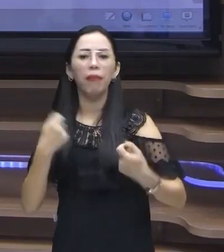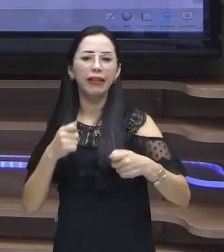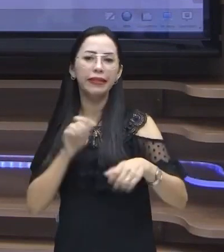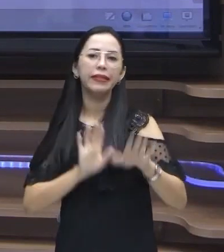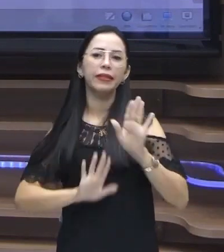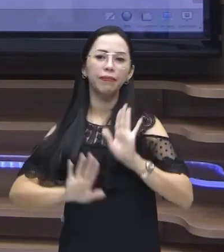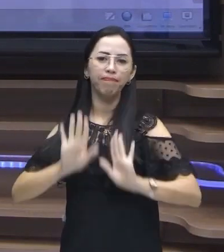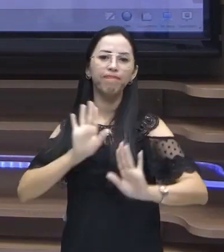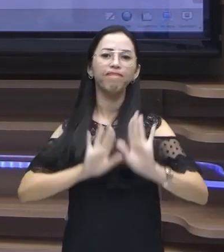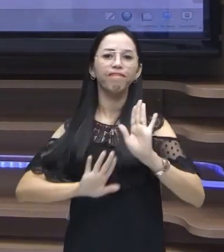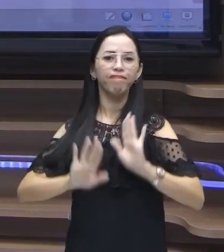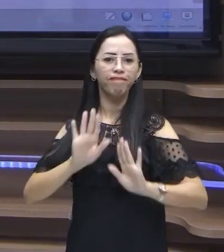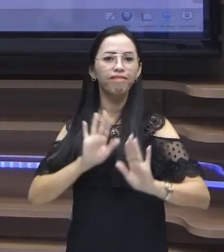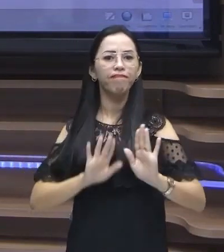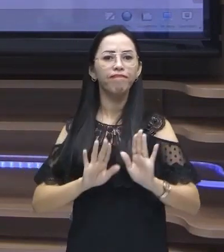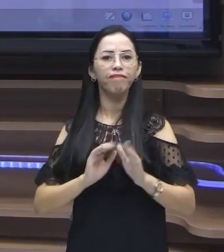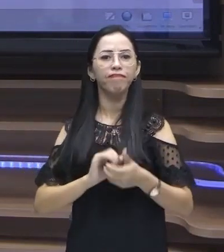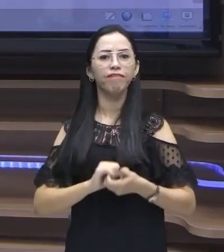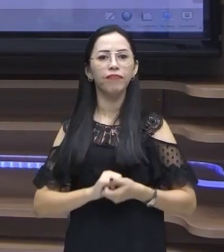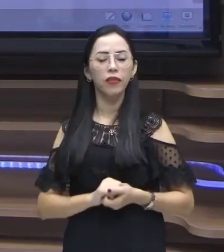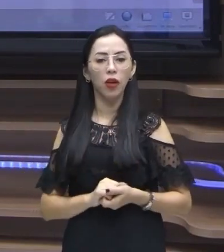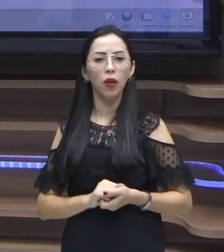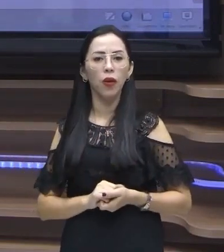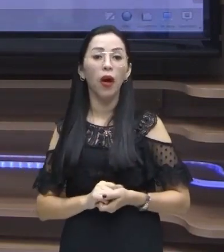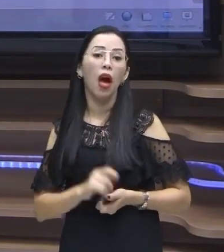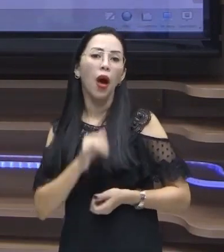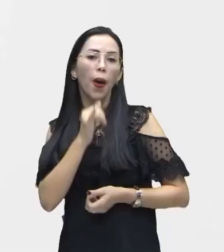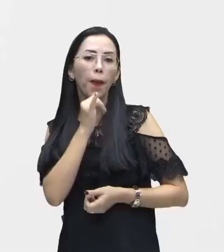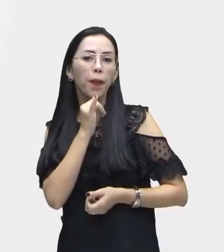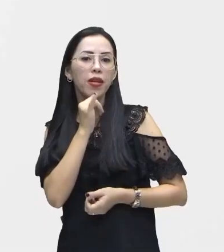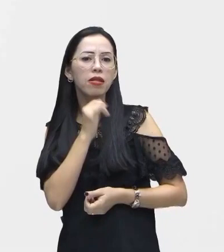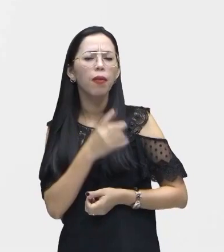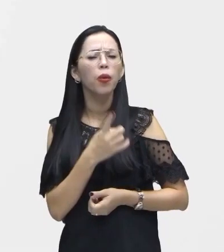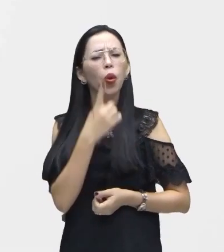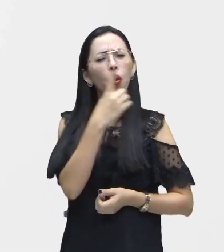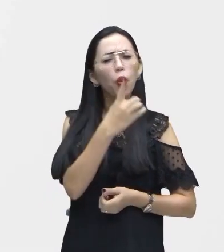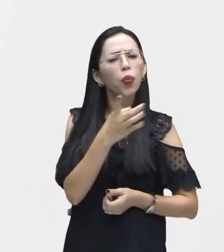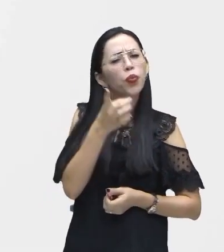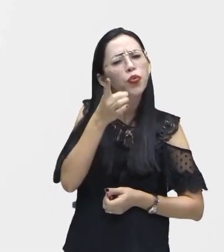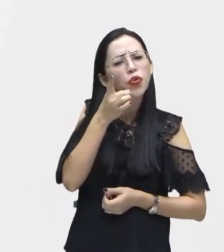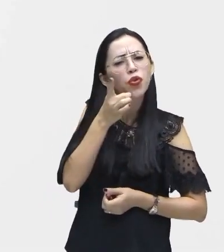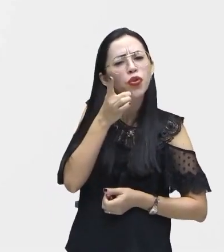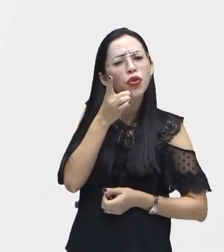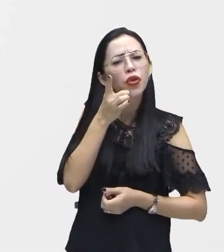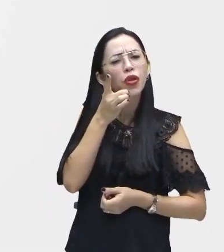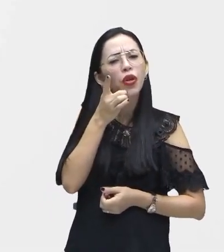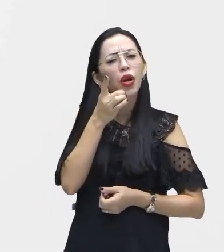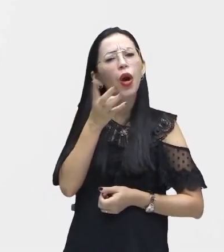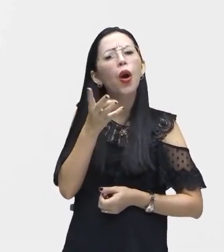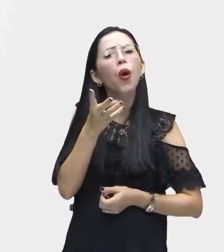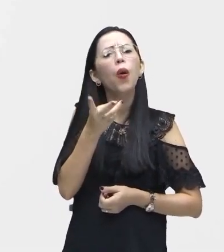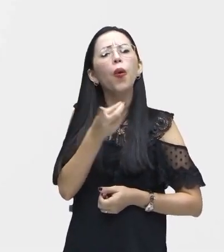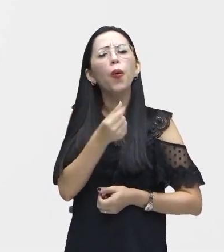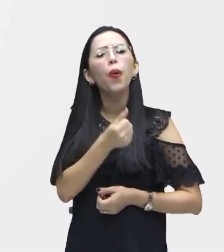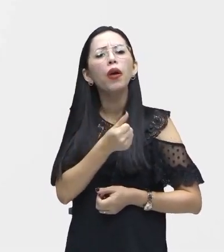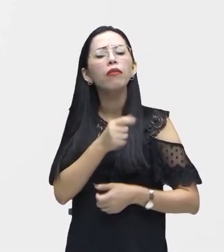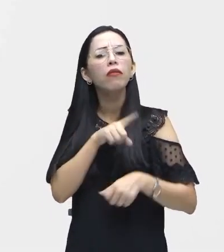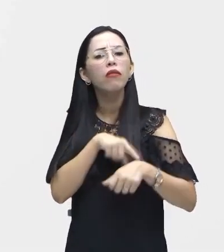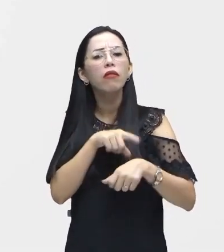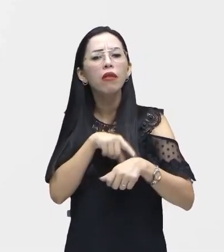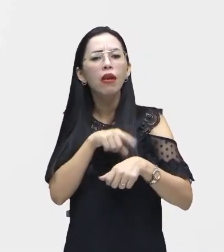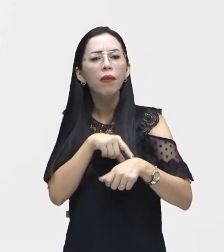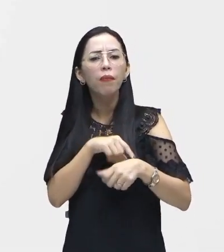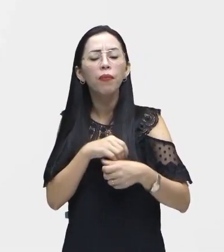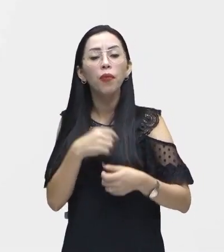certo? Quanto é que nós temos em um dia? Aqui comigo, de volta ao problema. Bom, para resolver esse problema, nós temos que